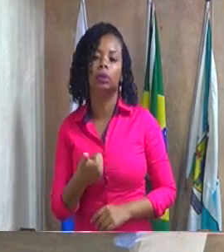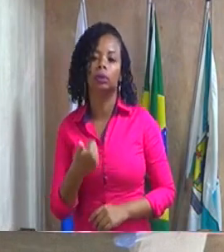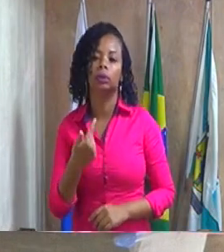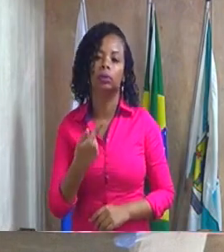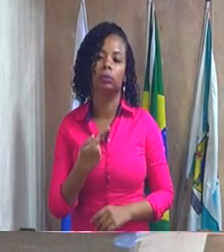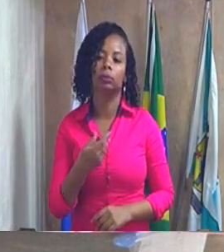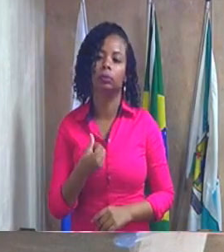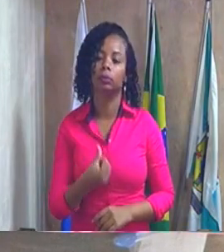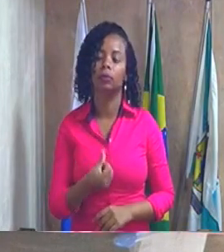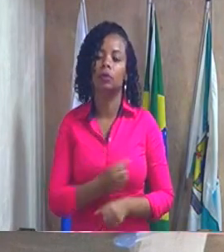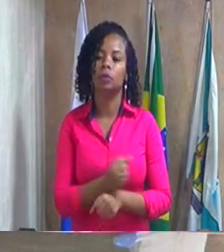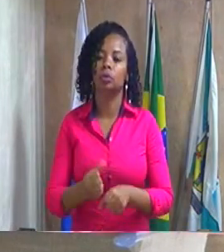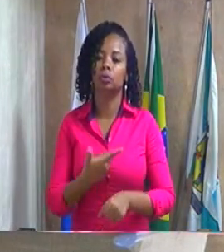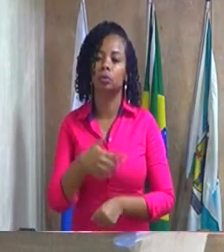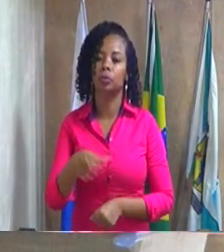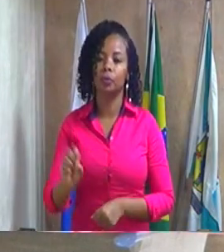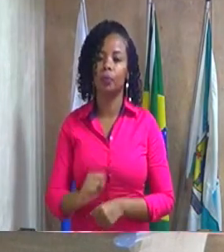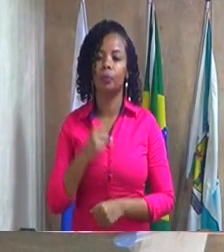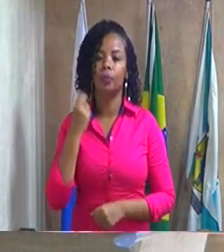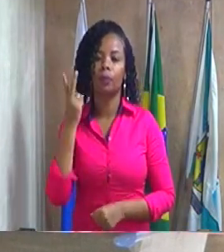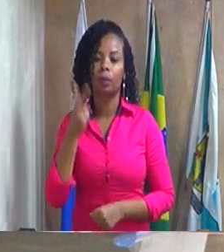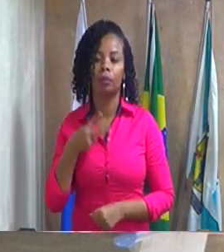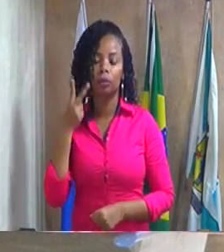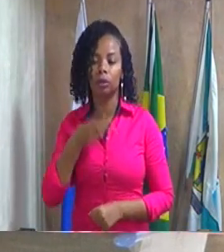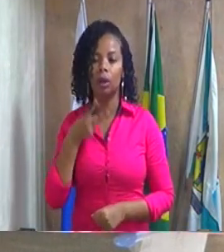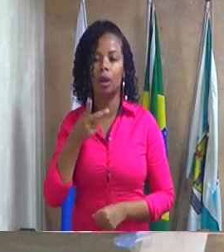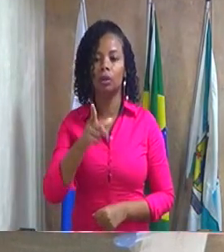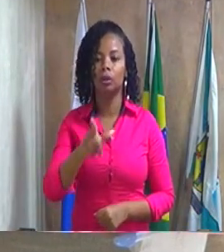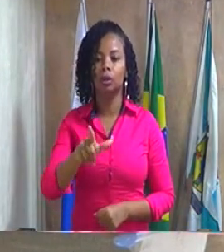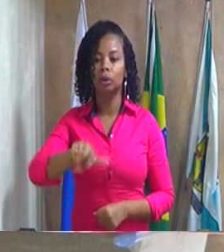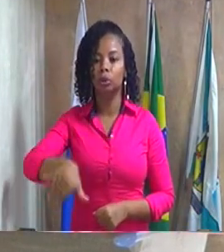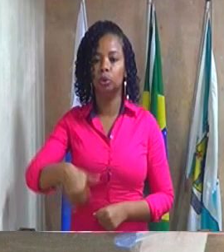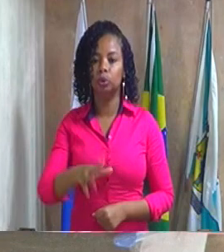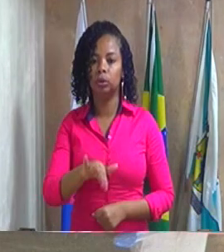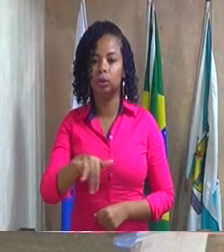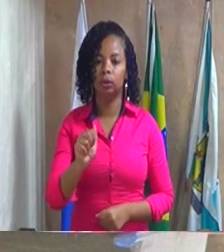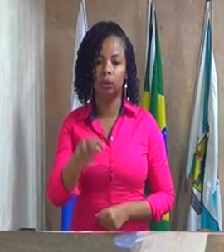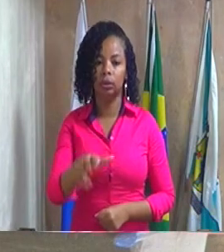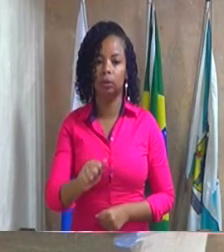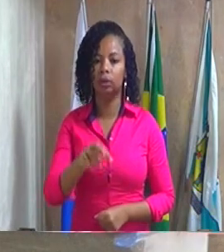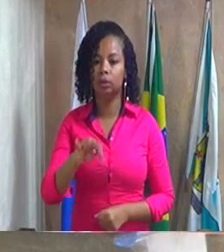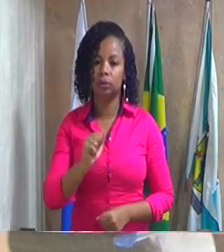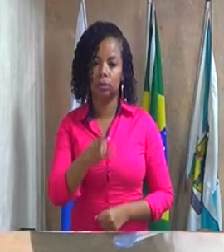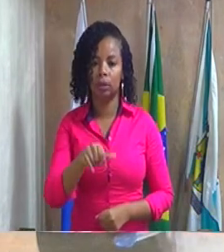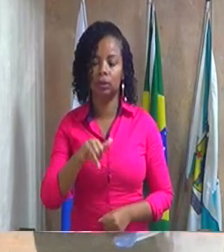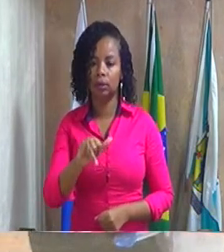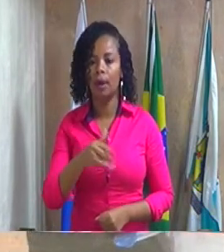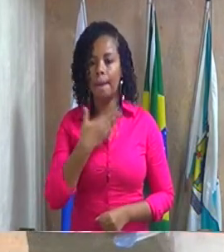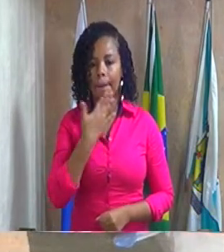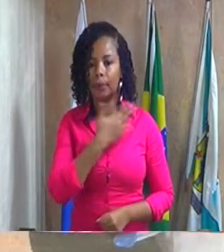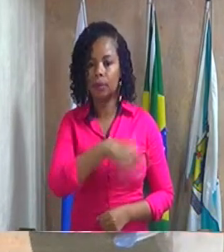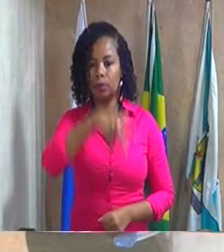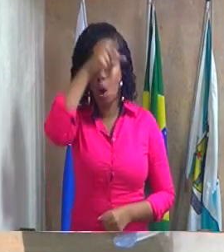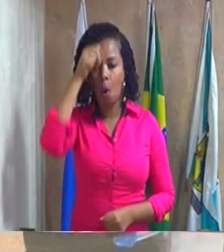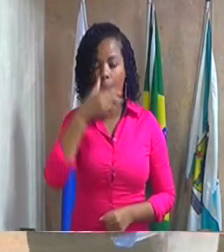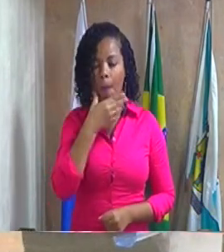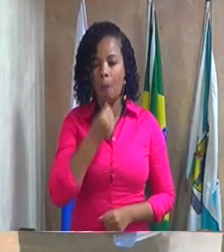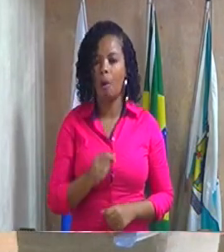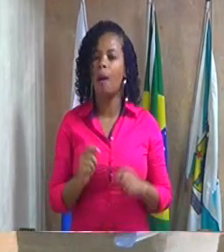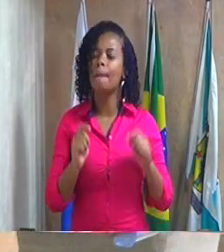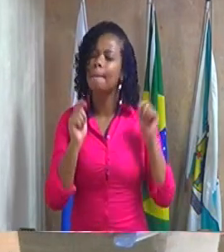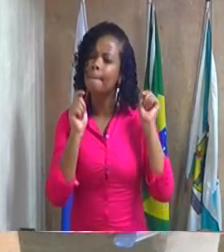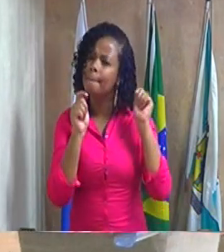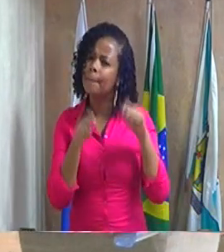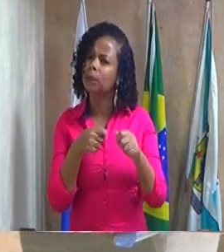4.176/2018, da excelentíssima senhora vereadora Juliana do Táxi, solicitando ao excelentíssimo senhor prefeito